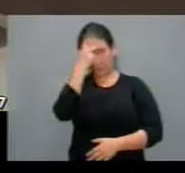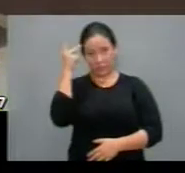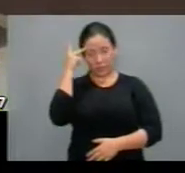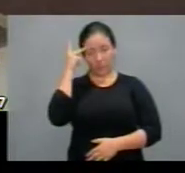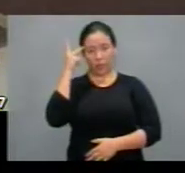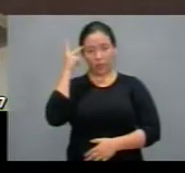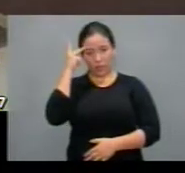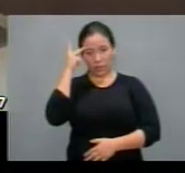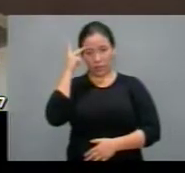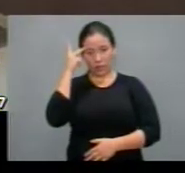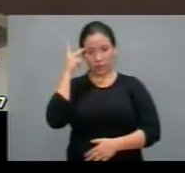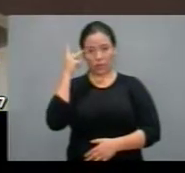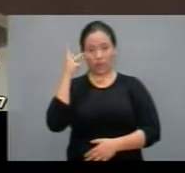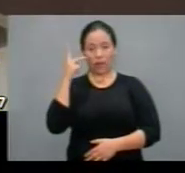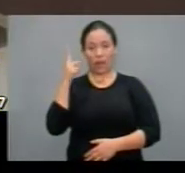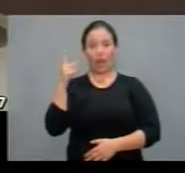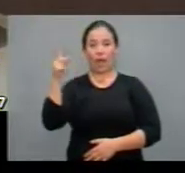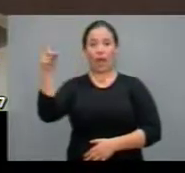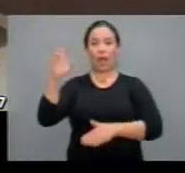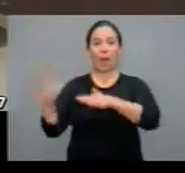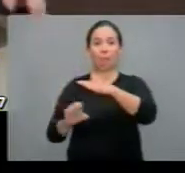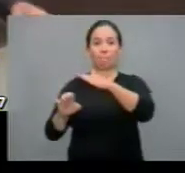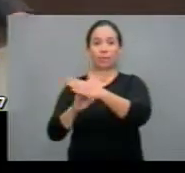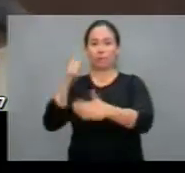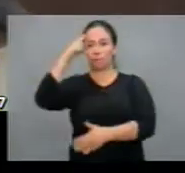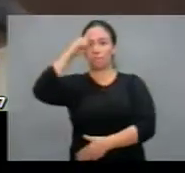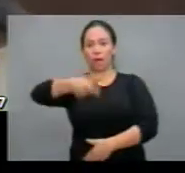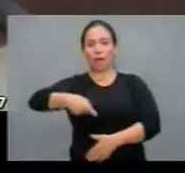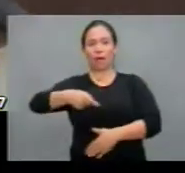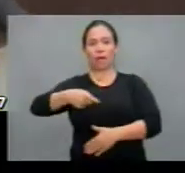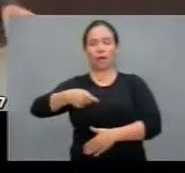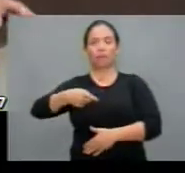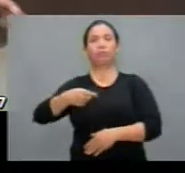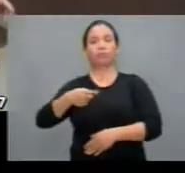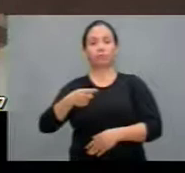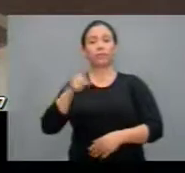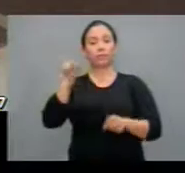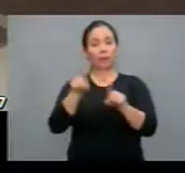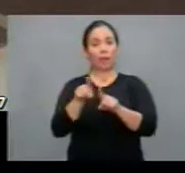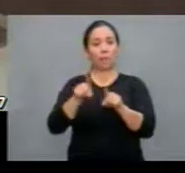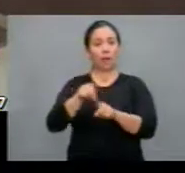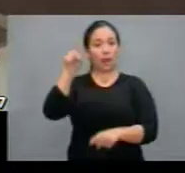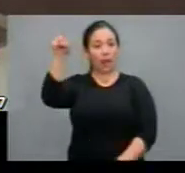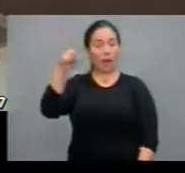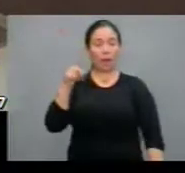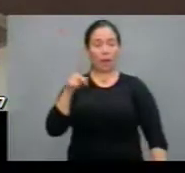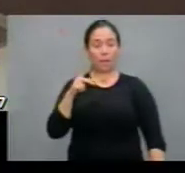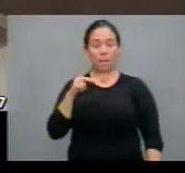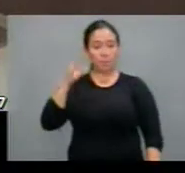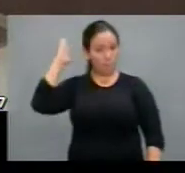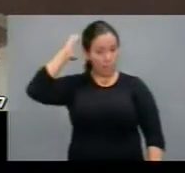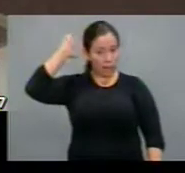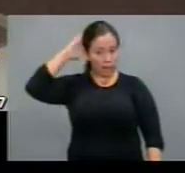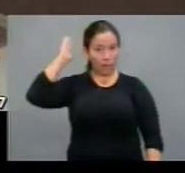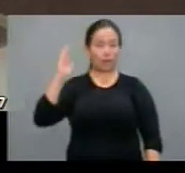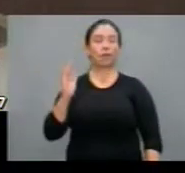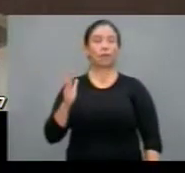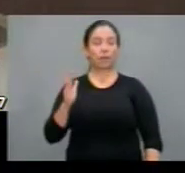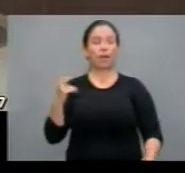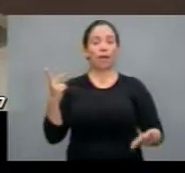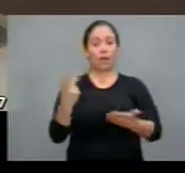do agronegócio, para não acontecer o que aconteceu aqui lá no Pará, deputado Moisés, em que um camponês